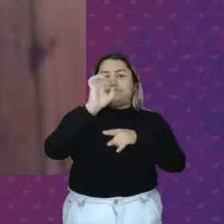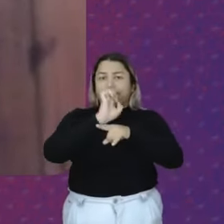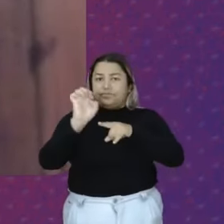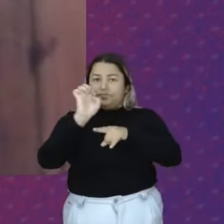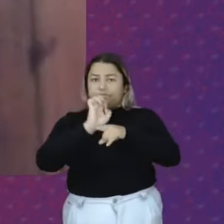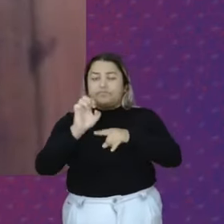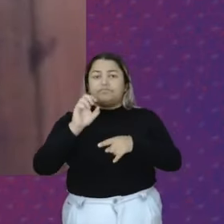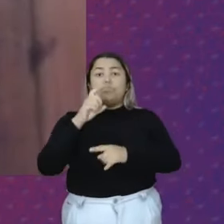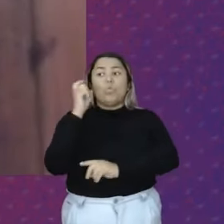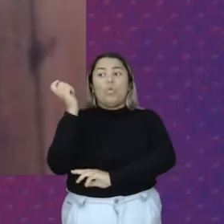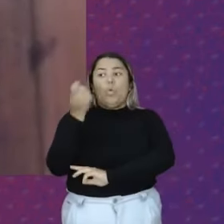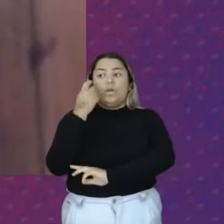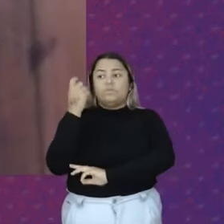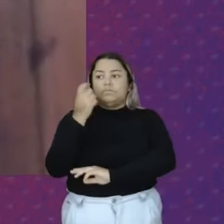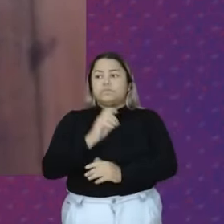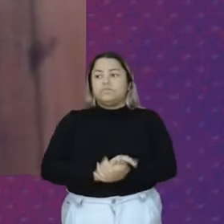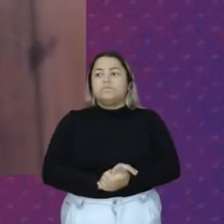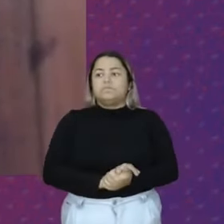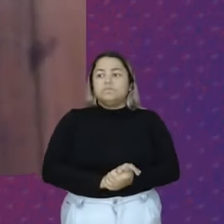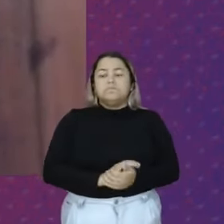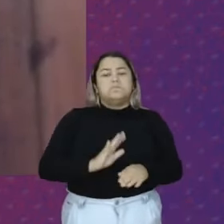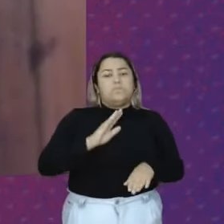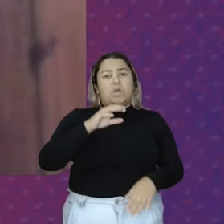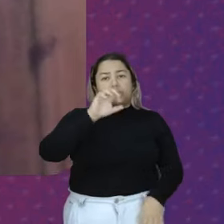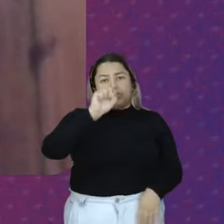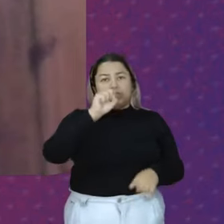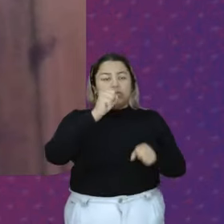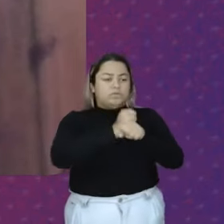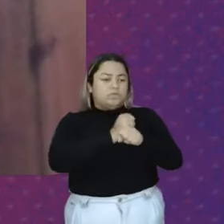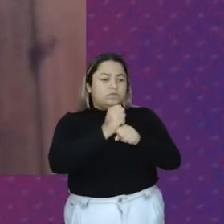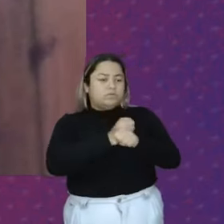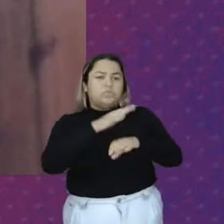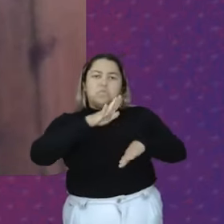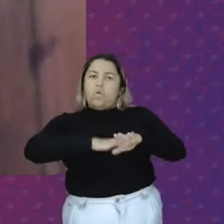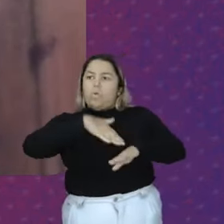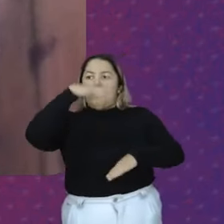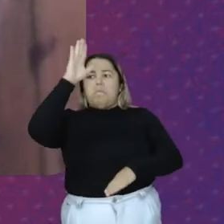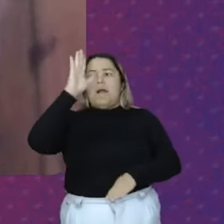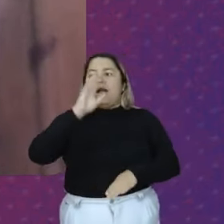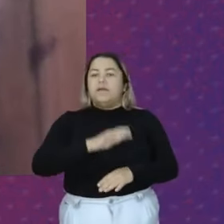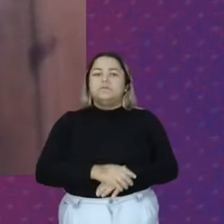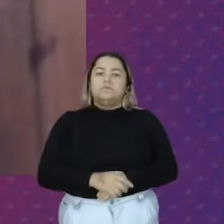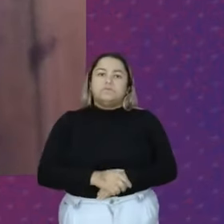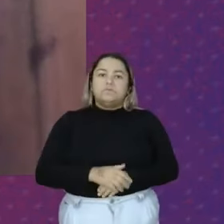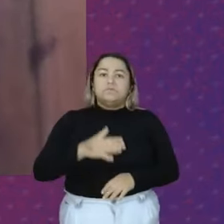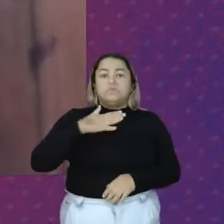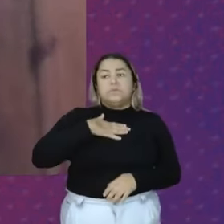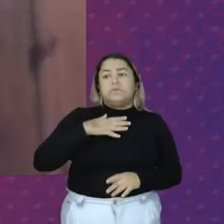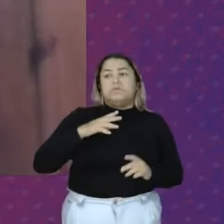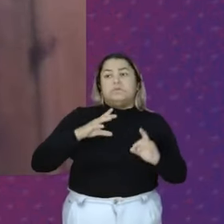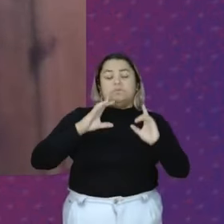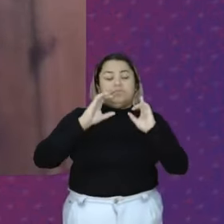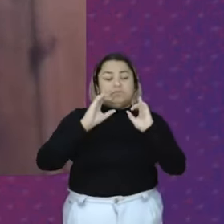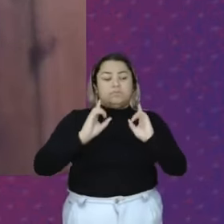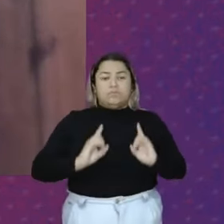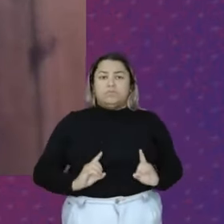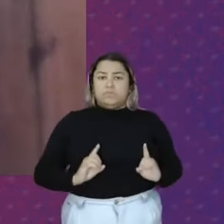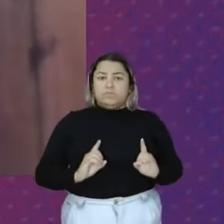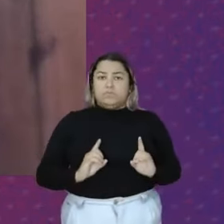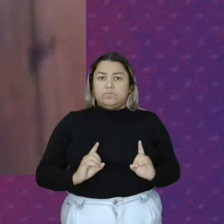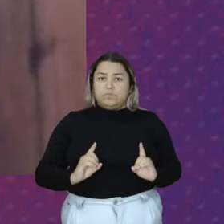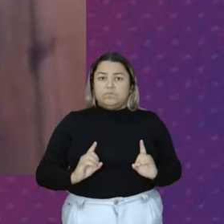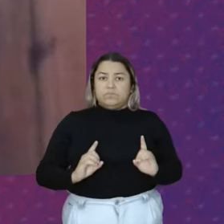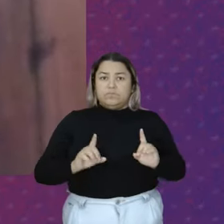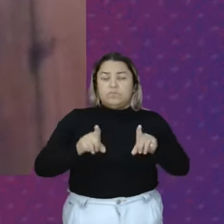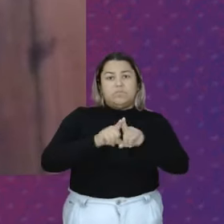Rio Grande do Sul há uns bastante tempo há uns 8 anos ou mais né a a minha deficiência é decorrente do meu trabalho com me